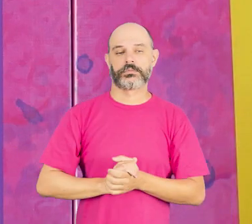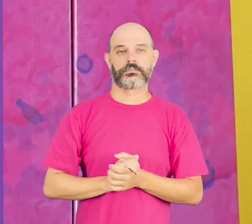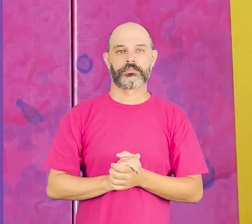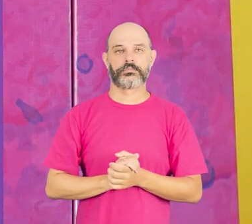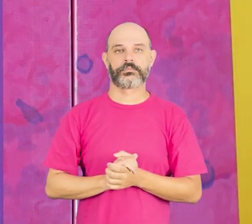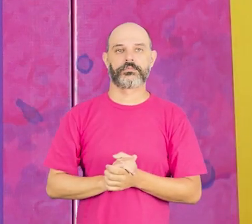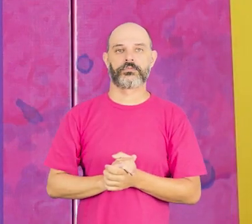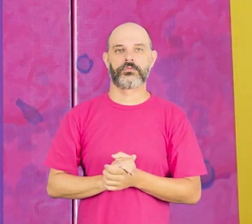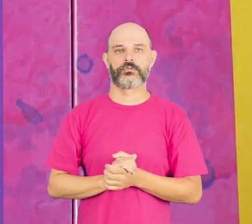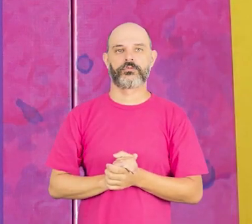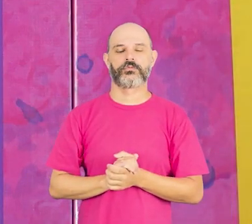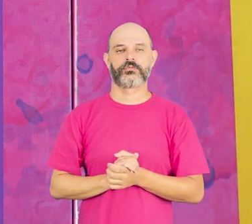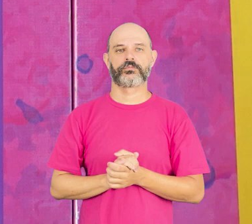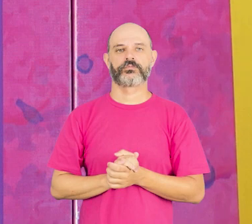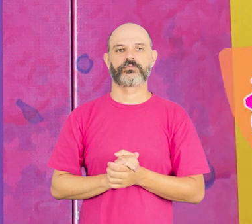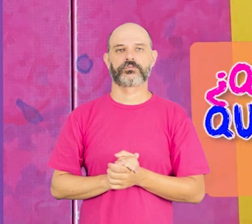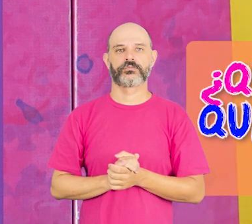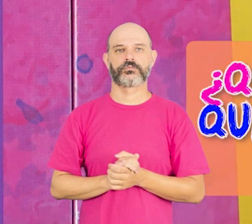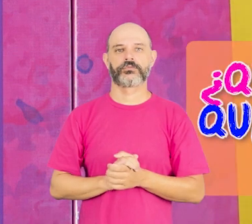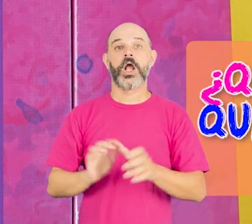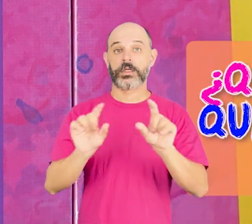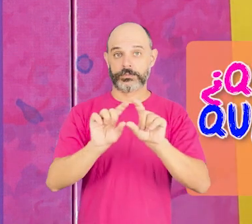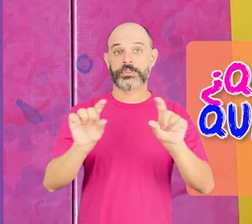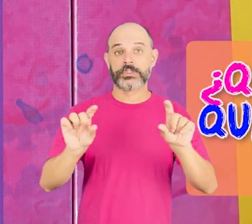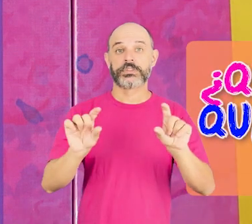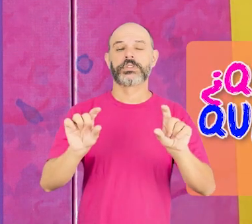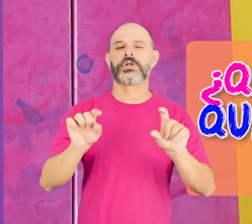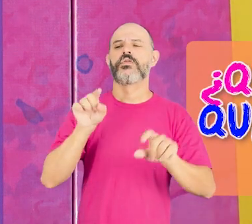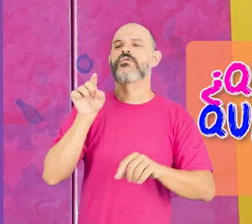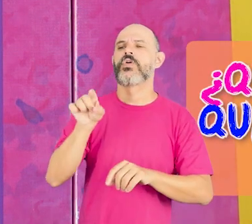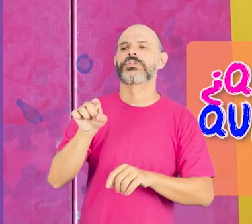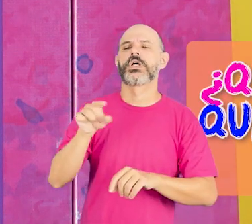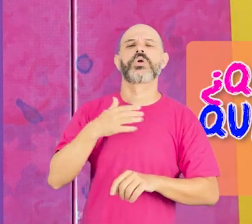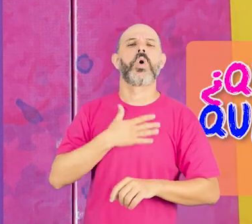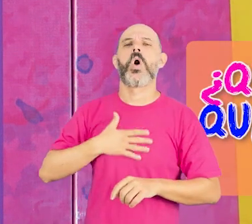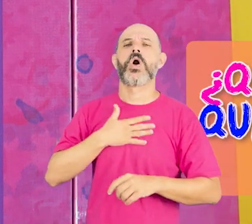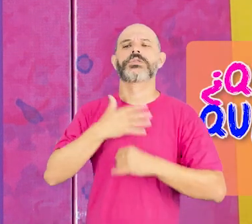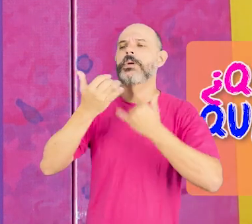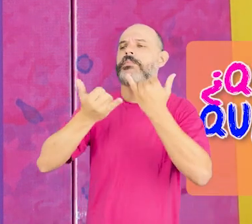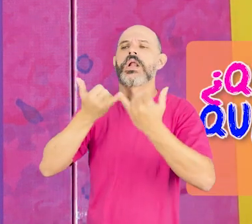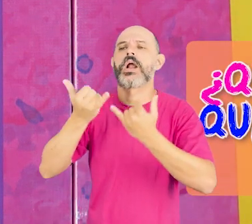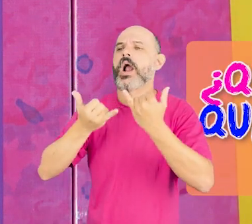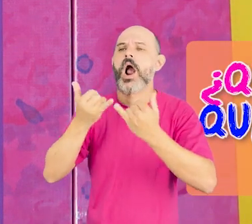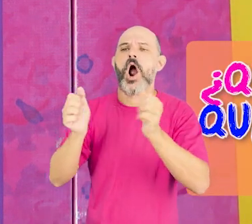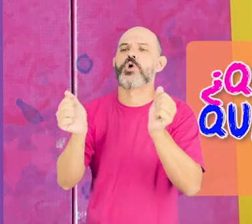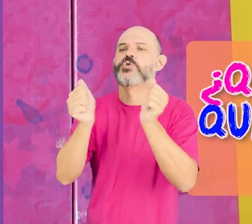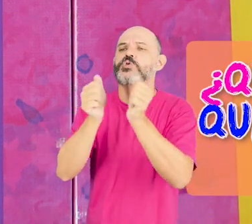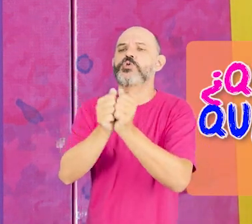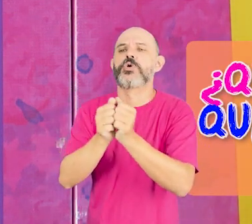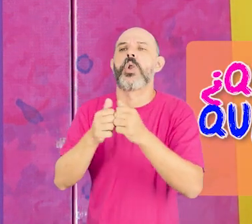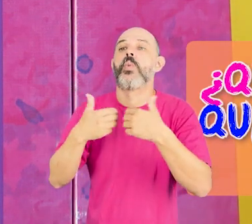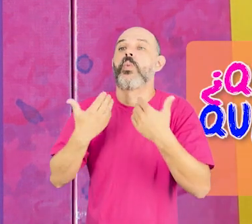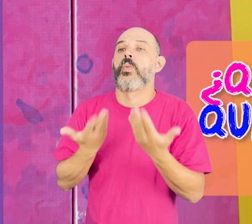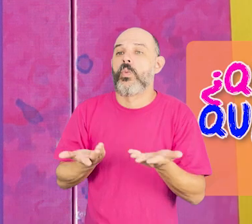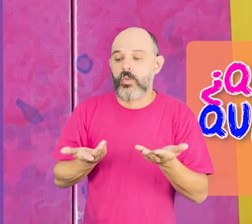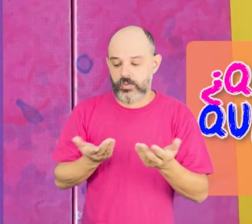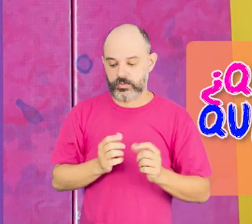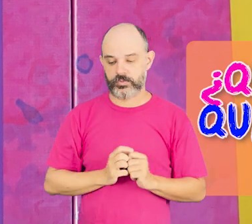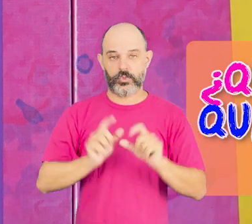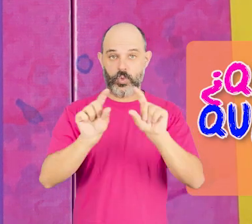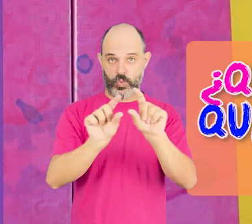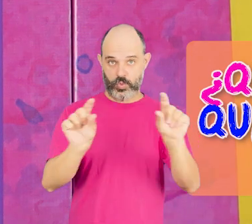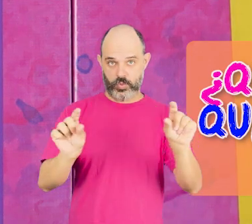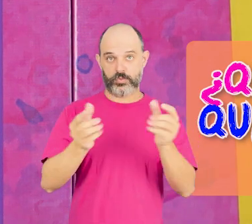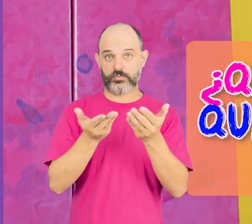Eu perguntei quais brincadeiras vocês gostam de brincar juntas. Que juegos les